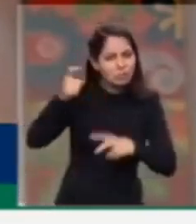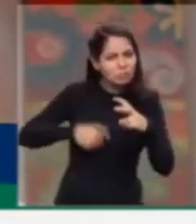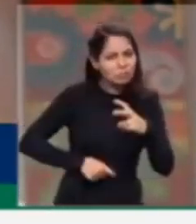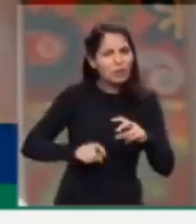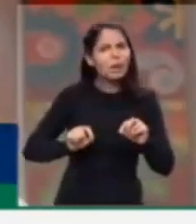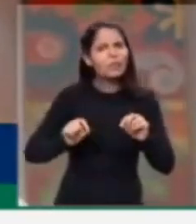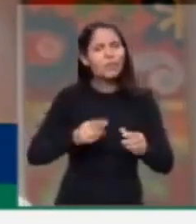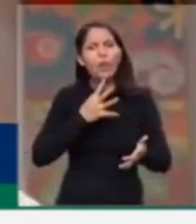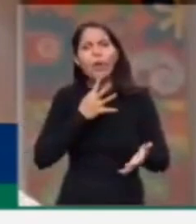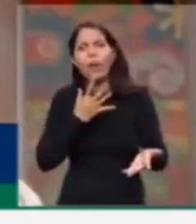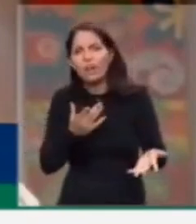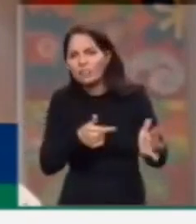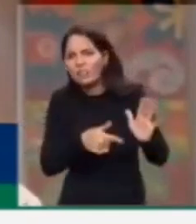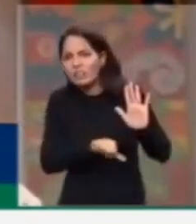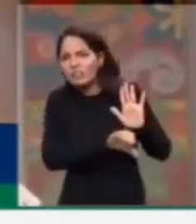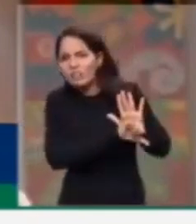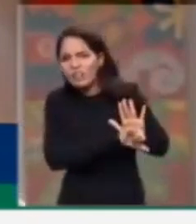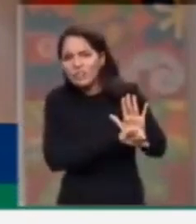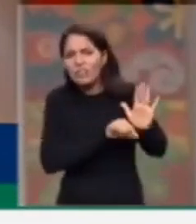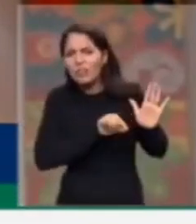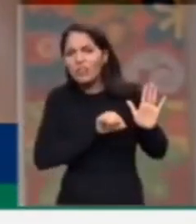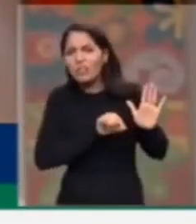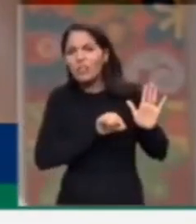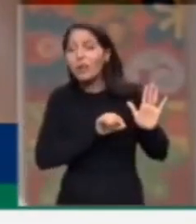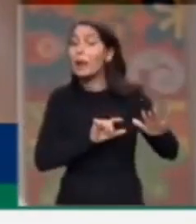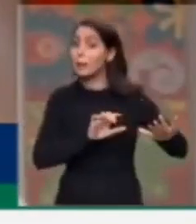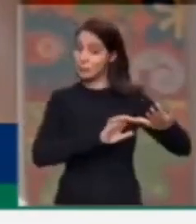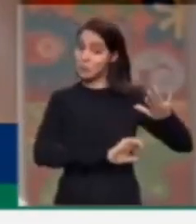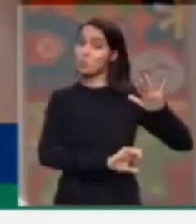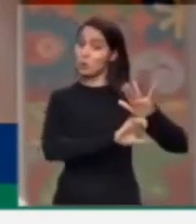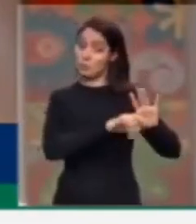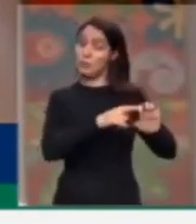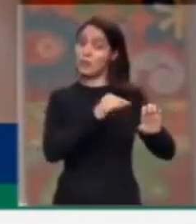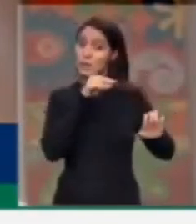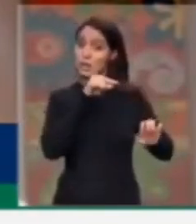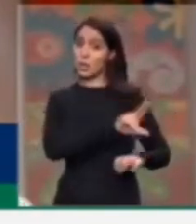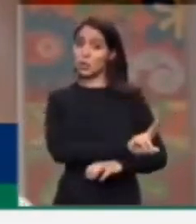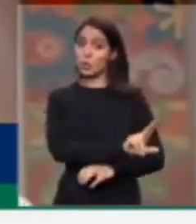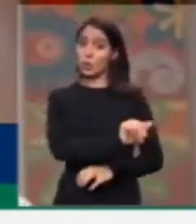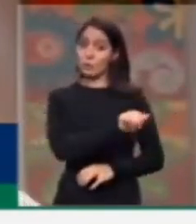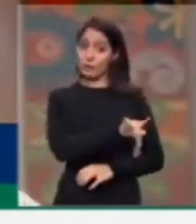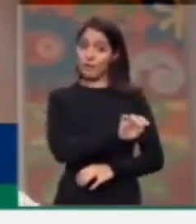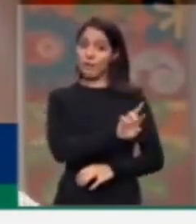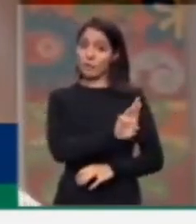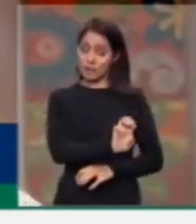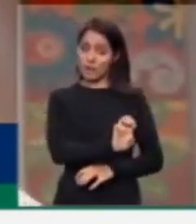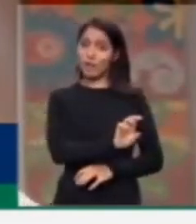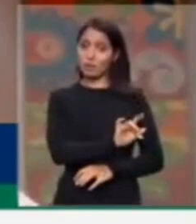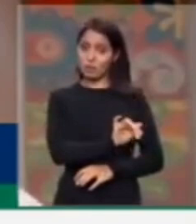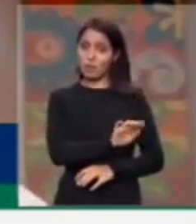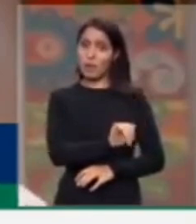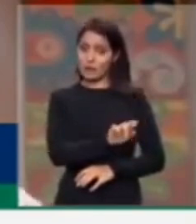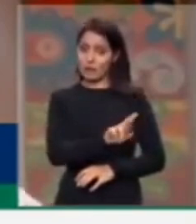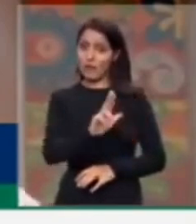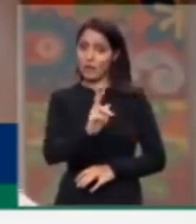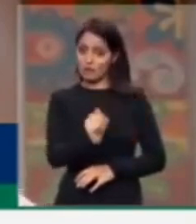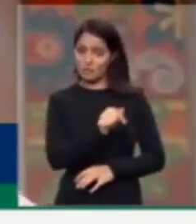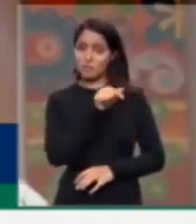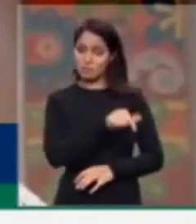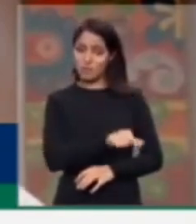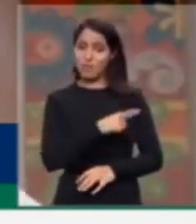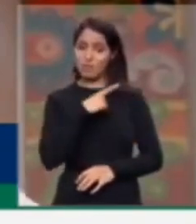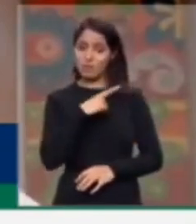crime, mas ele foi inocentado, o empresário André de Camargo Aranha, que fez uma